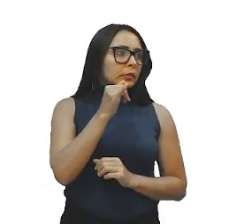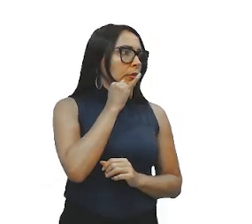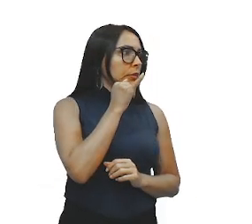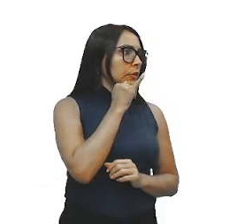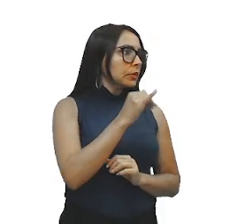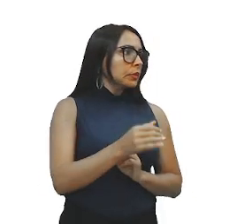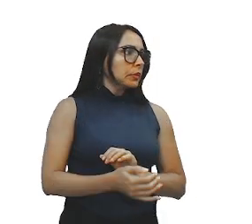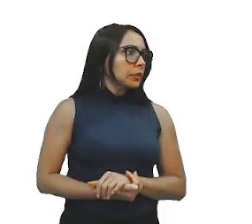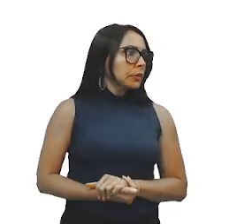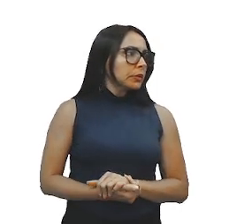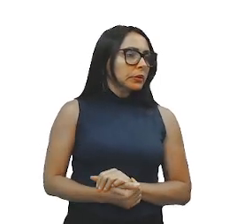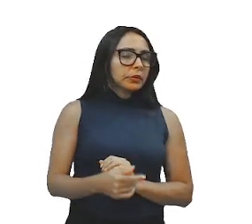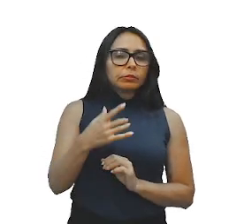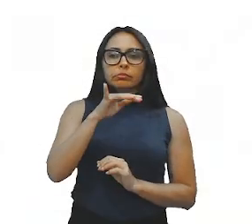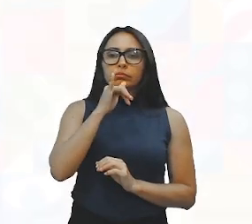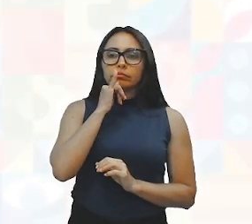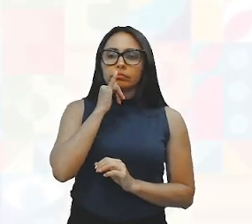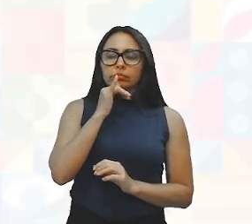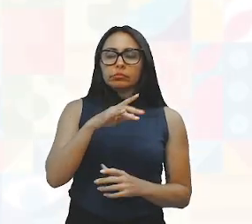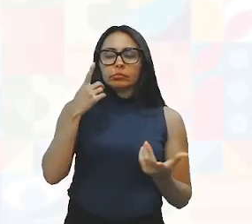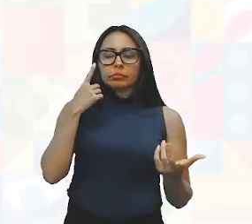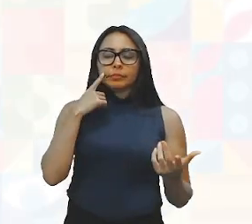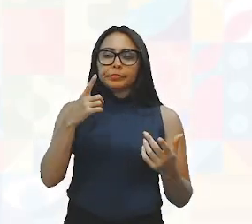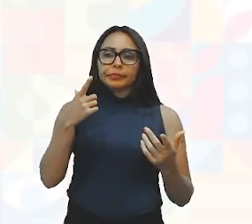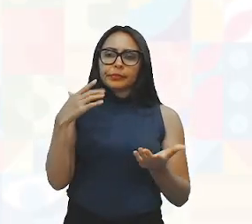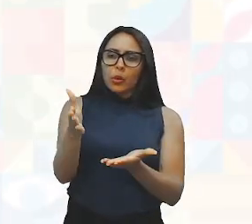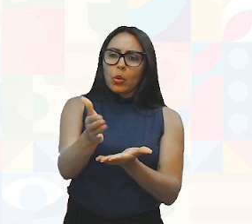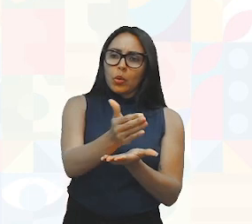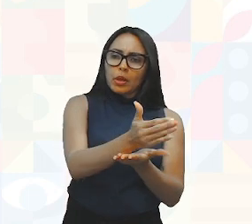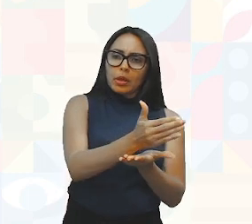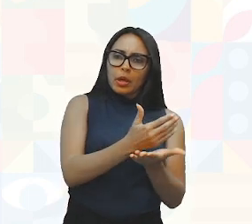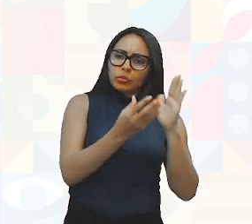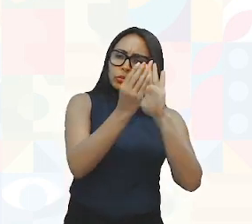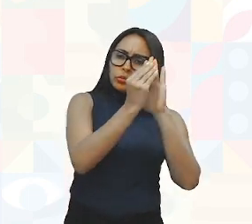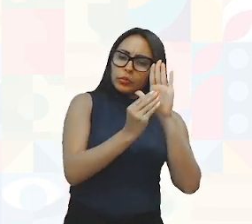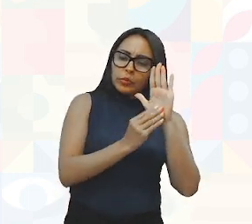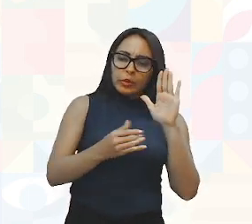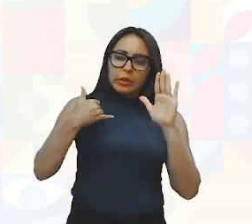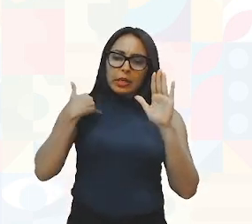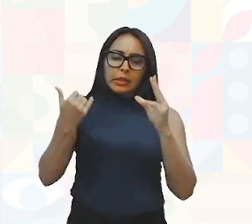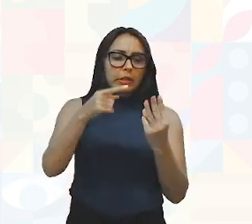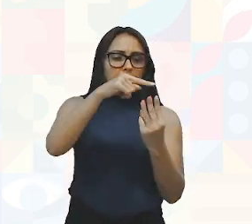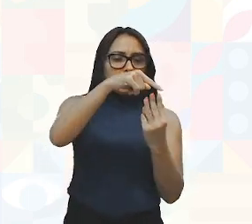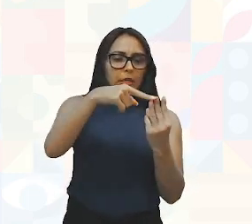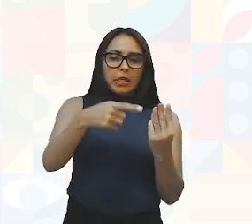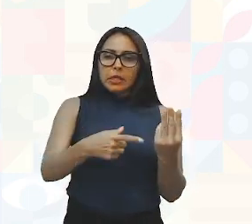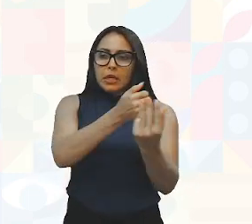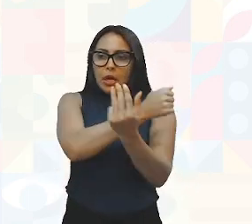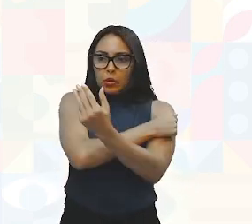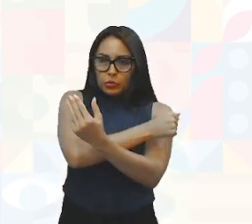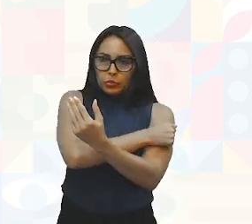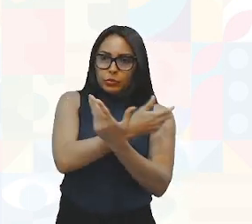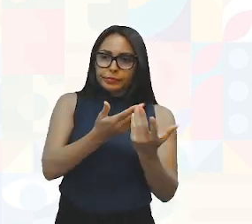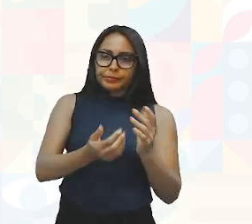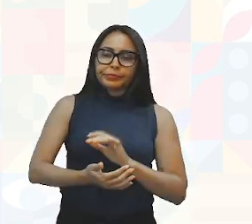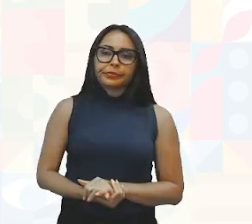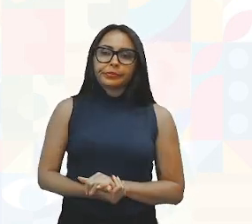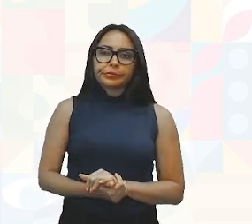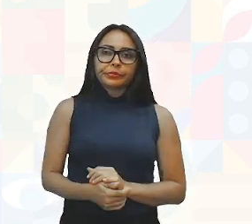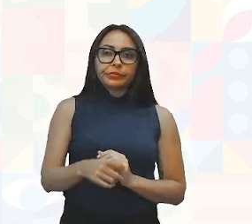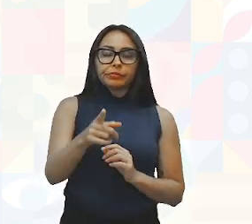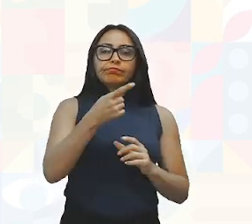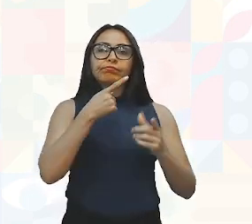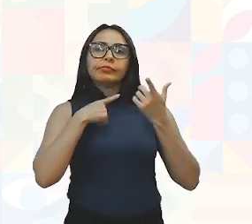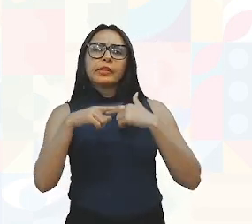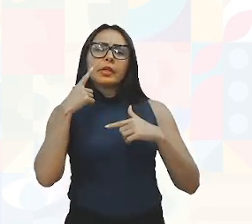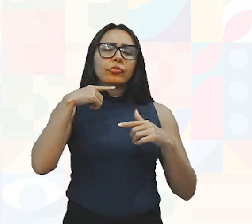que você tenha coletado dados sobre a idade de 3 alunos de uma turma. Você deseja analisar esses